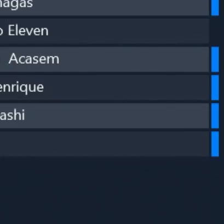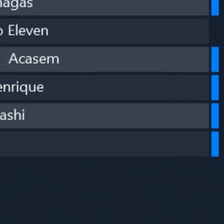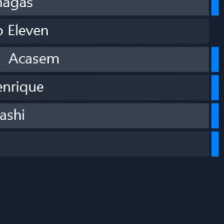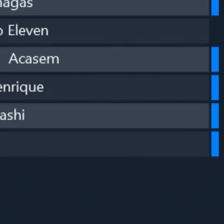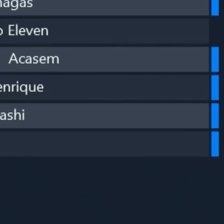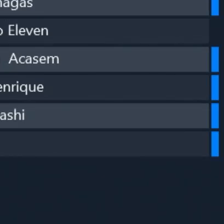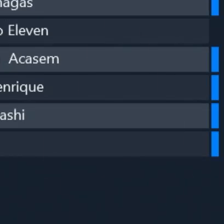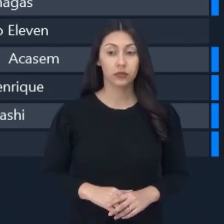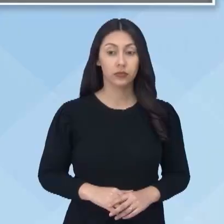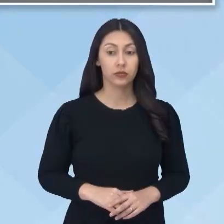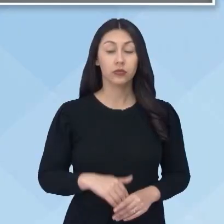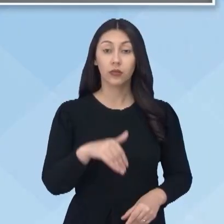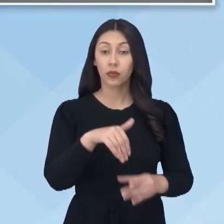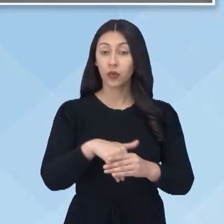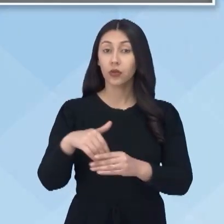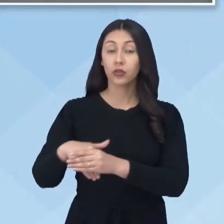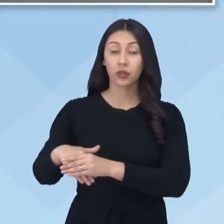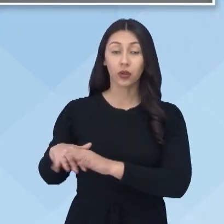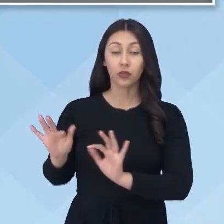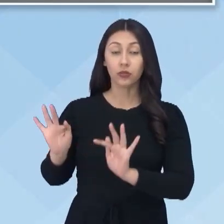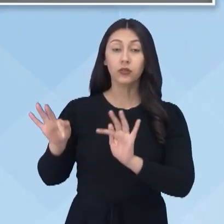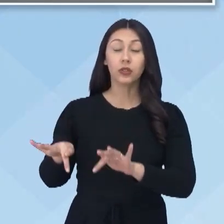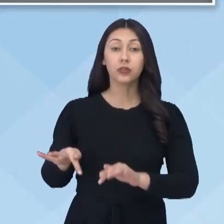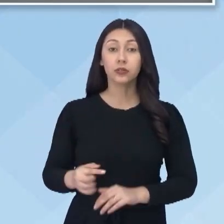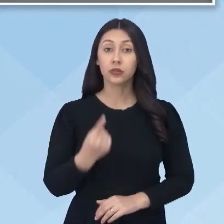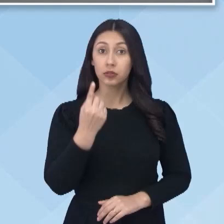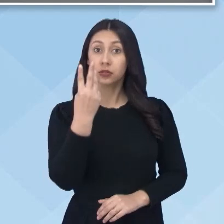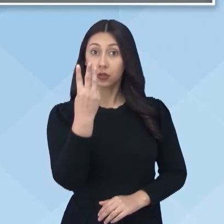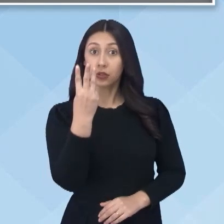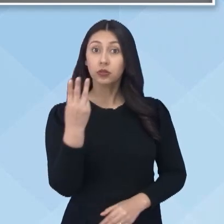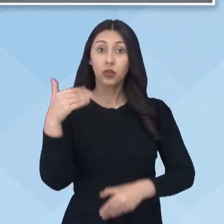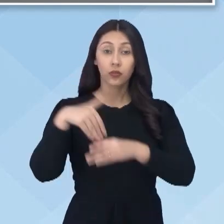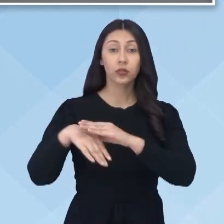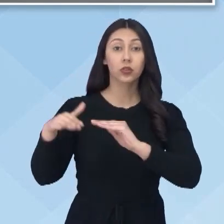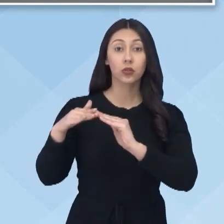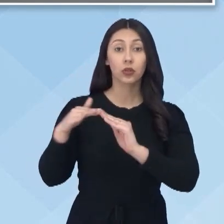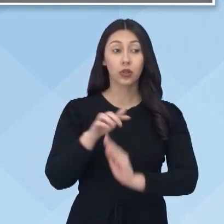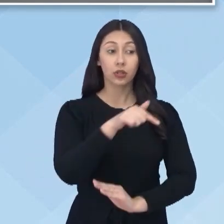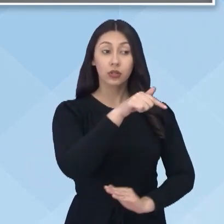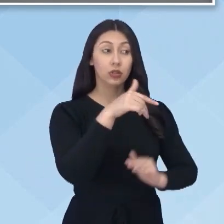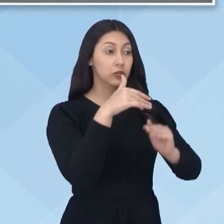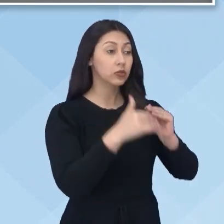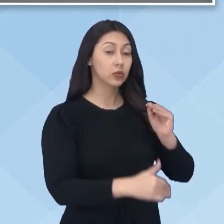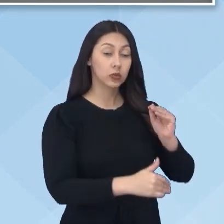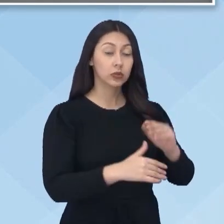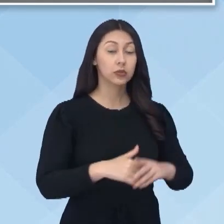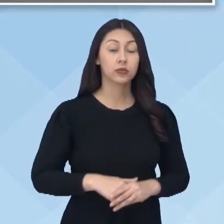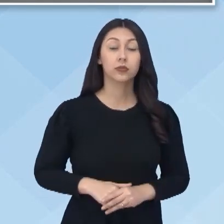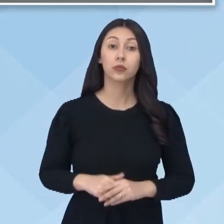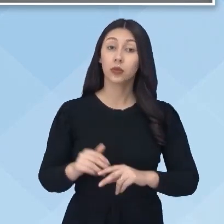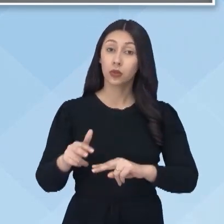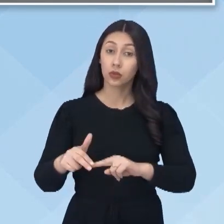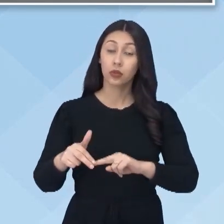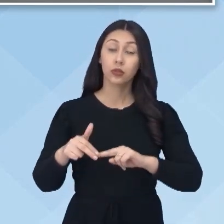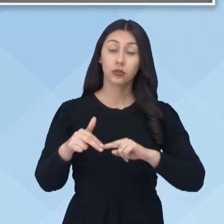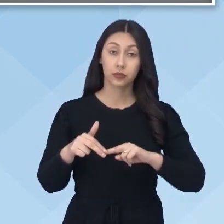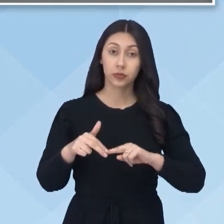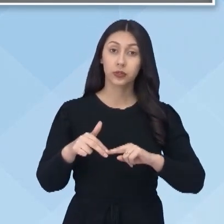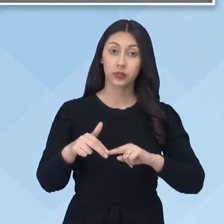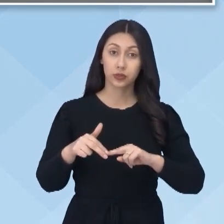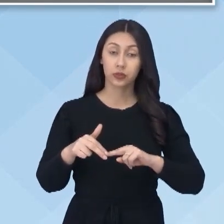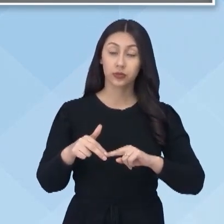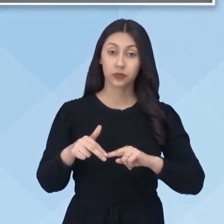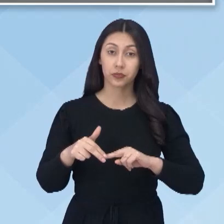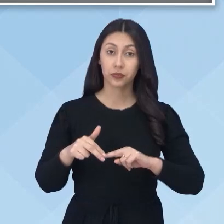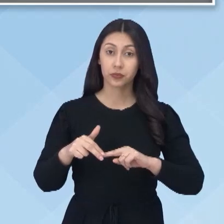Encerrada a votação. 13 votos favoráveis, 7 votos contrários, senhor presidente. Com 13 votos favoráveis, 7